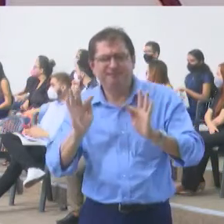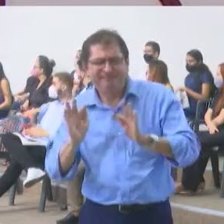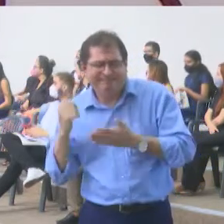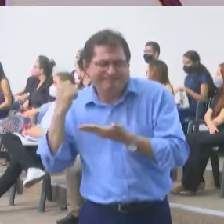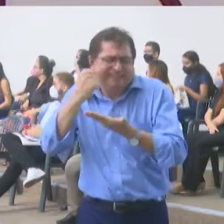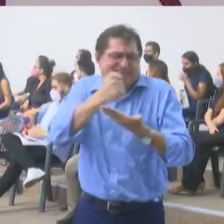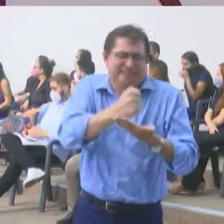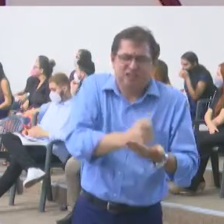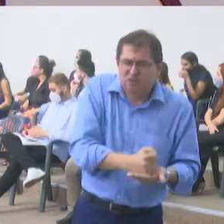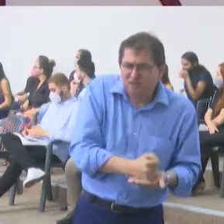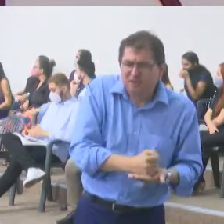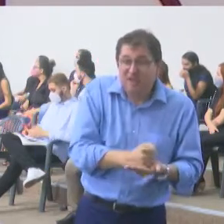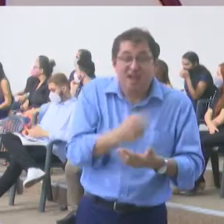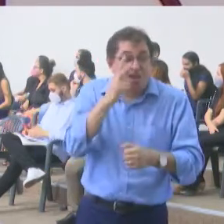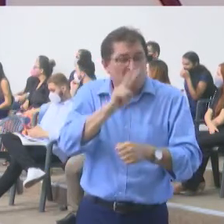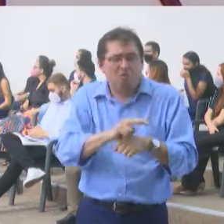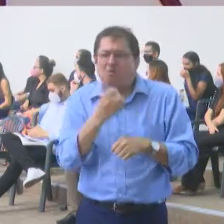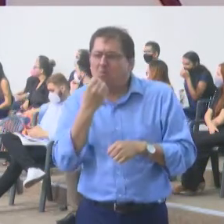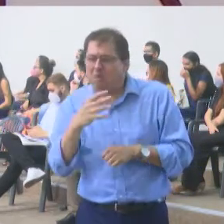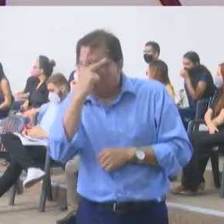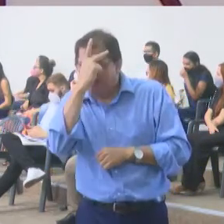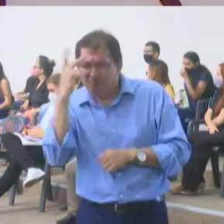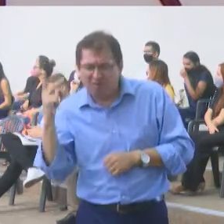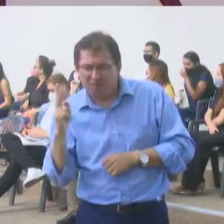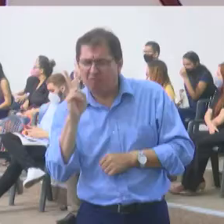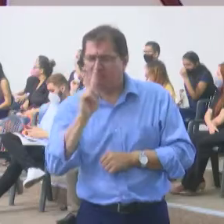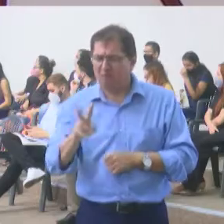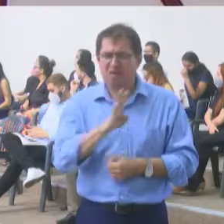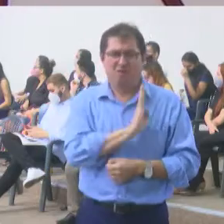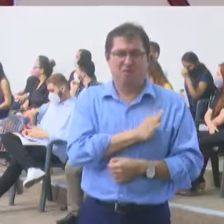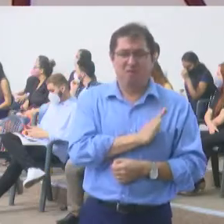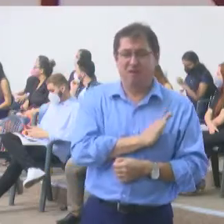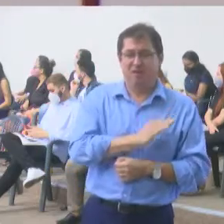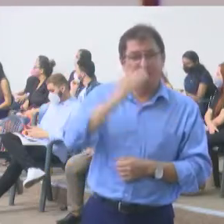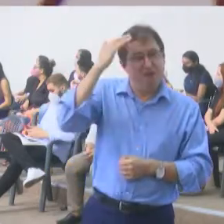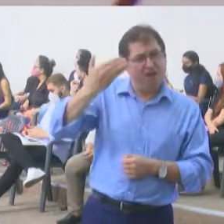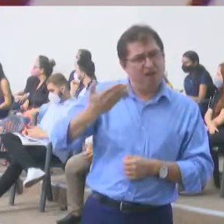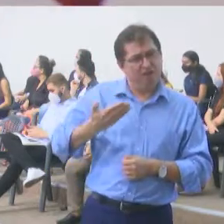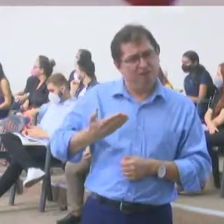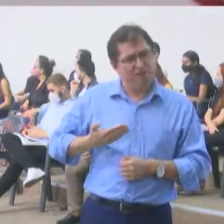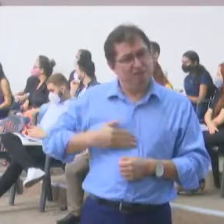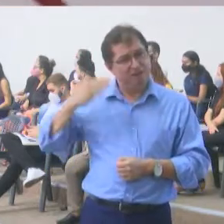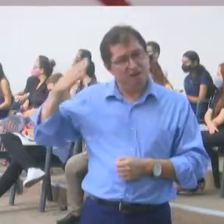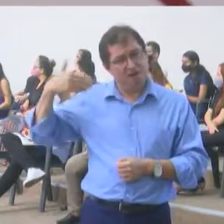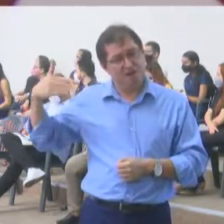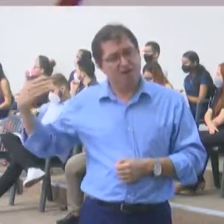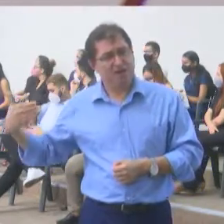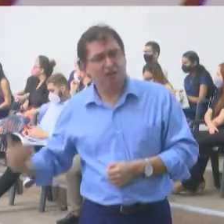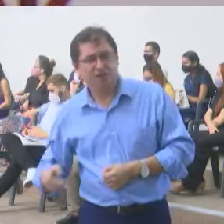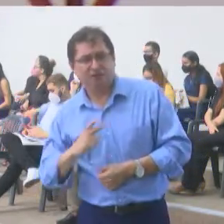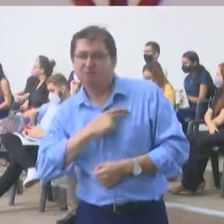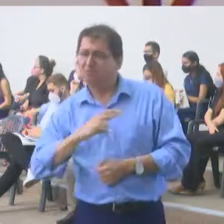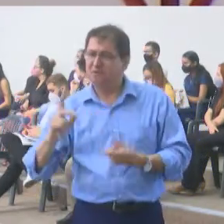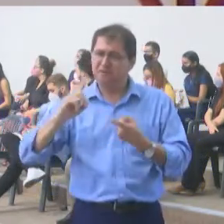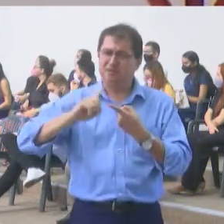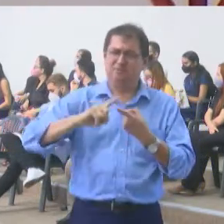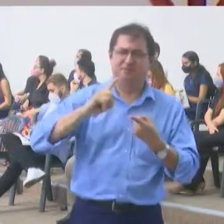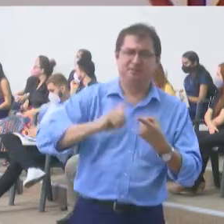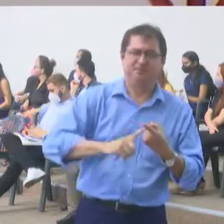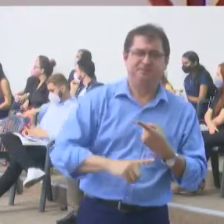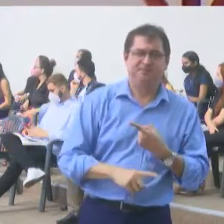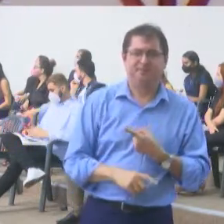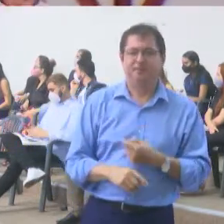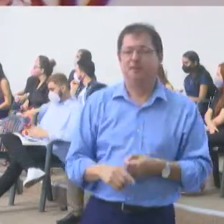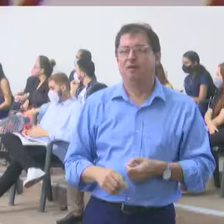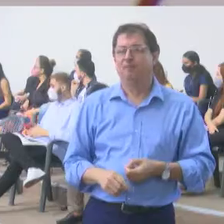trata bem as pessoas, nós vimos o Boaz que respeita a honra de Ruth, porque ele respeitou, poderia ter se aproveitado dela, não